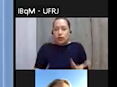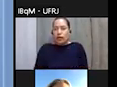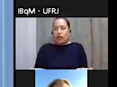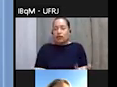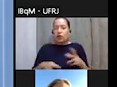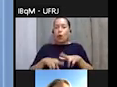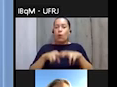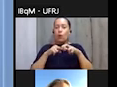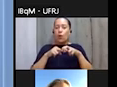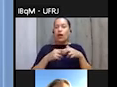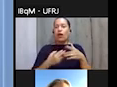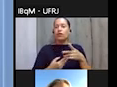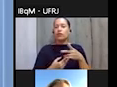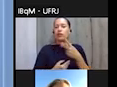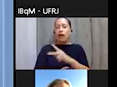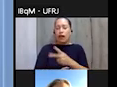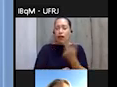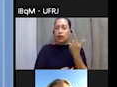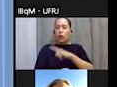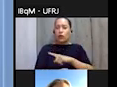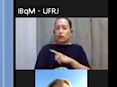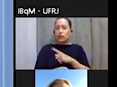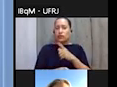algum tipo de fóssil com eles.